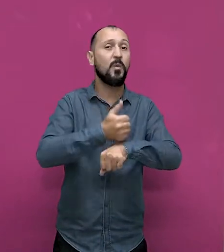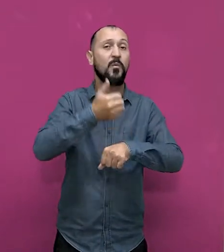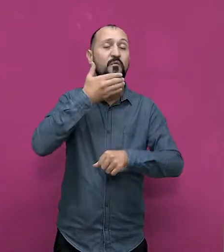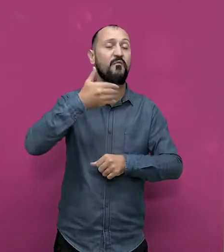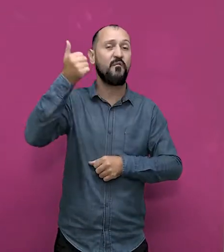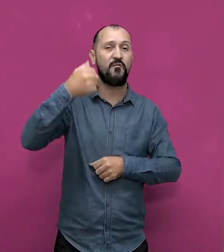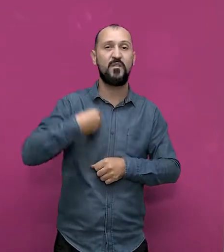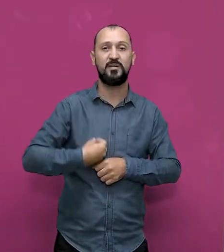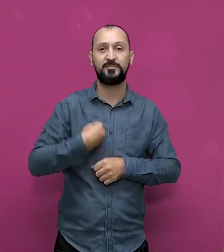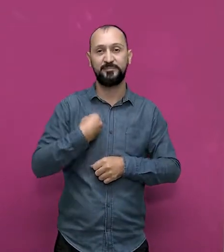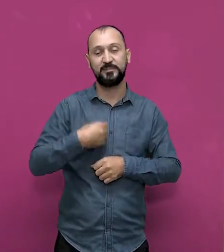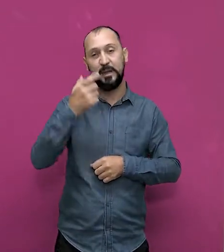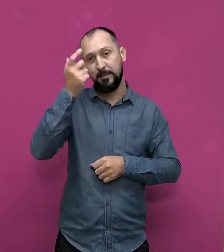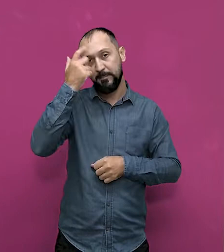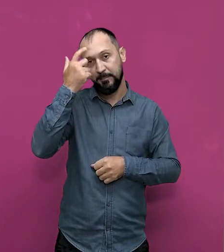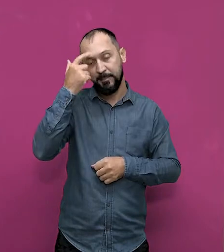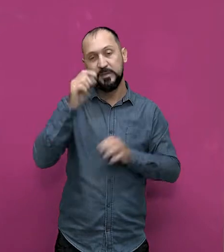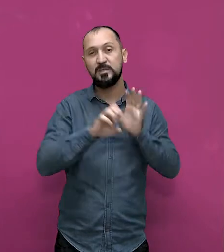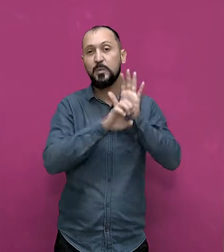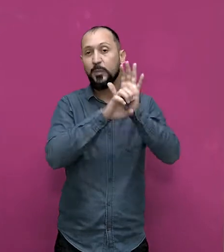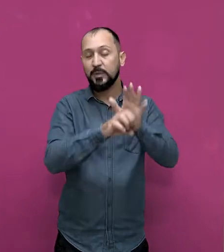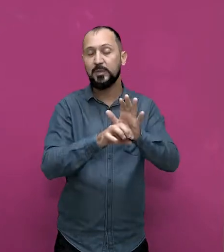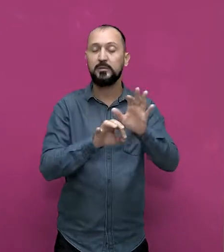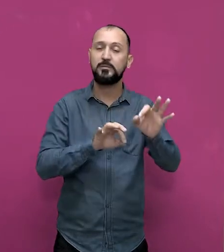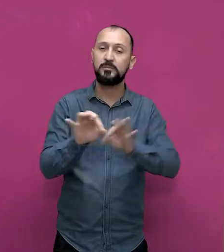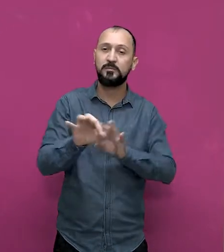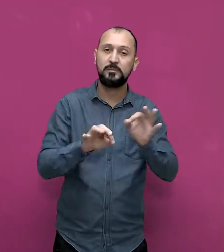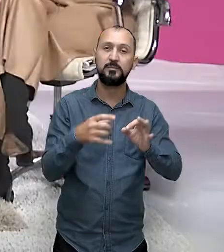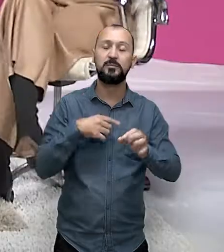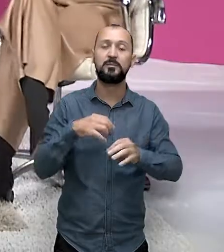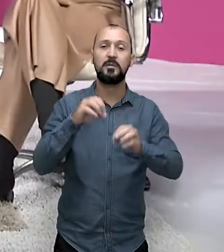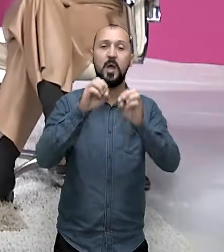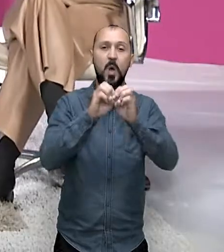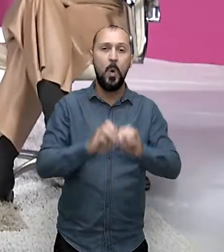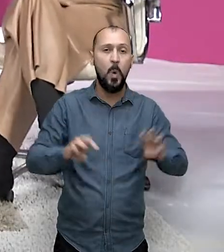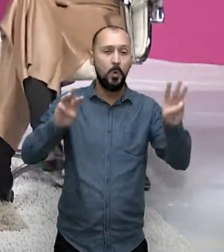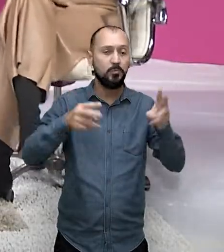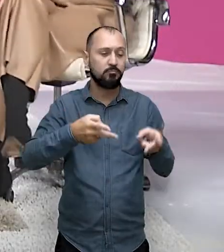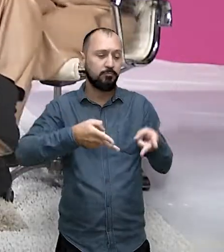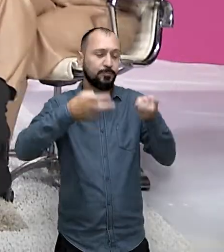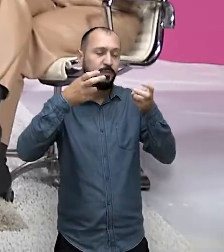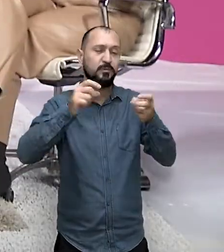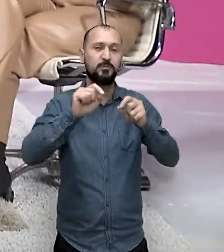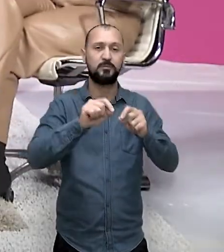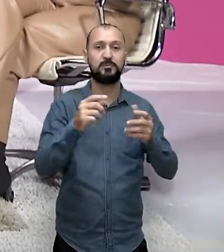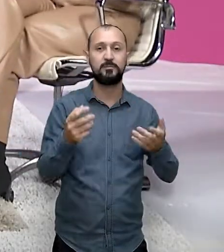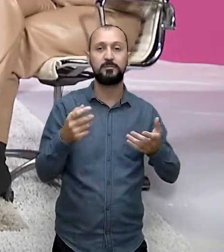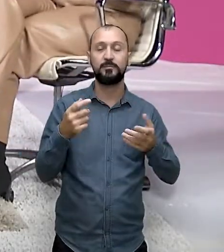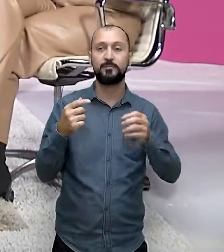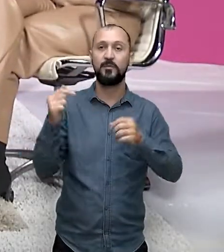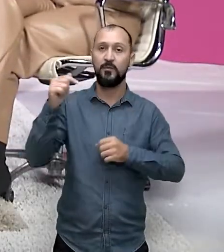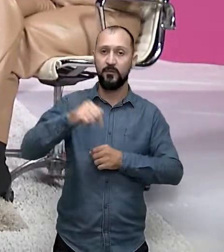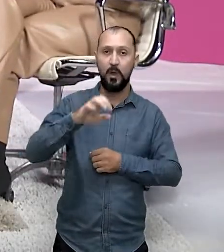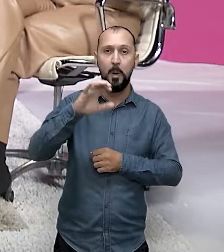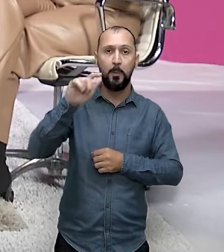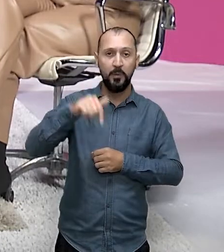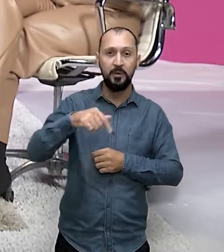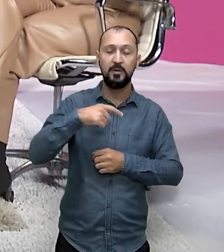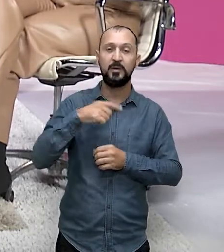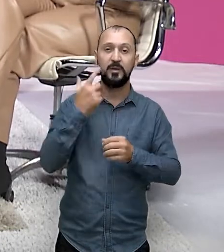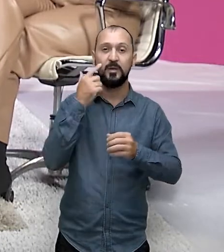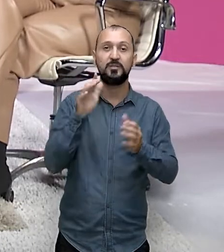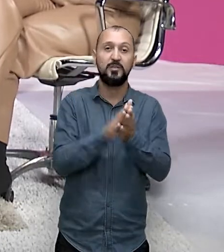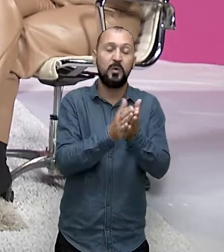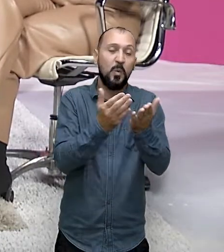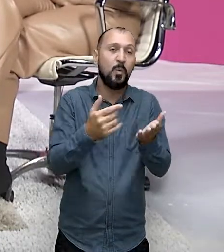melhor qualidade de vida, onde se repensa o modelo de planejamento. E a ONU, percebendo isso, óbvio, veio para Campo Grande, a